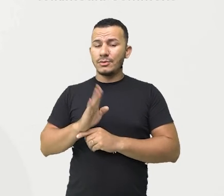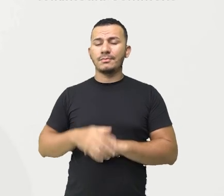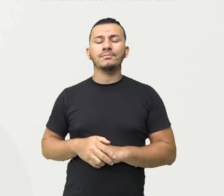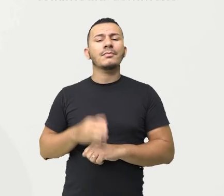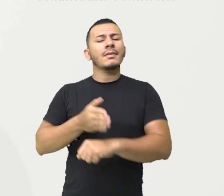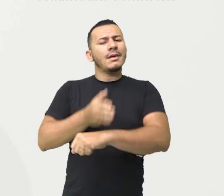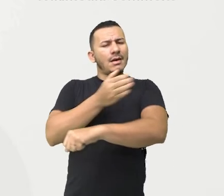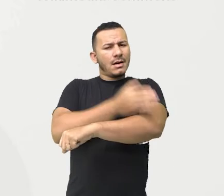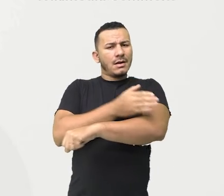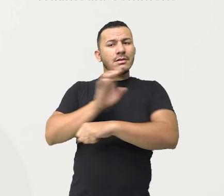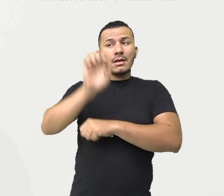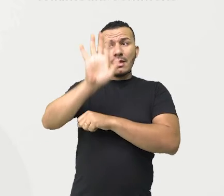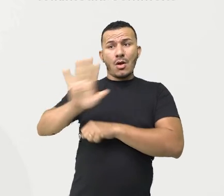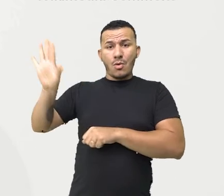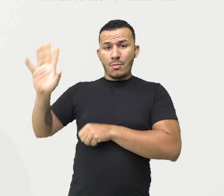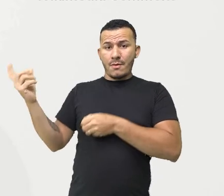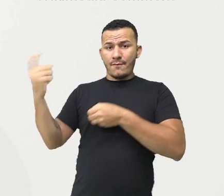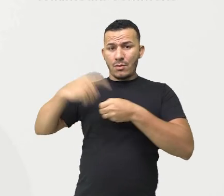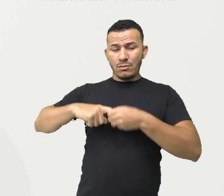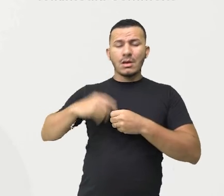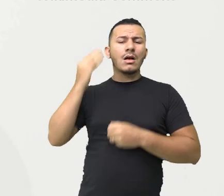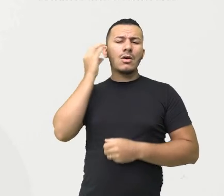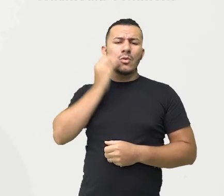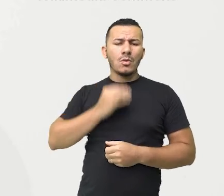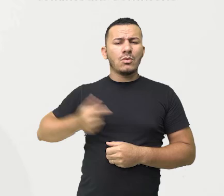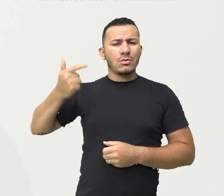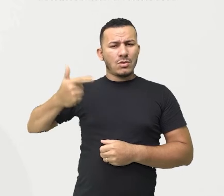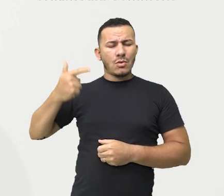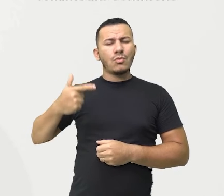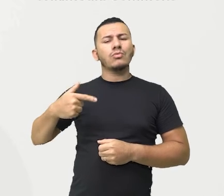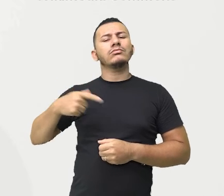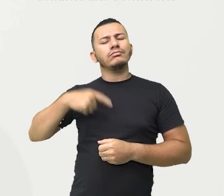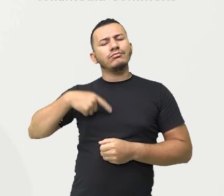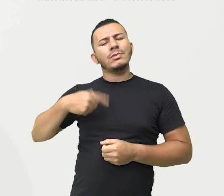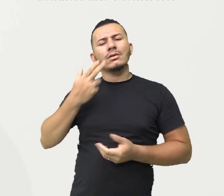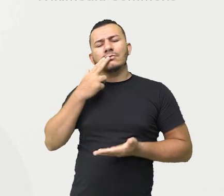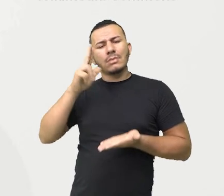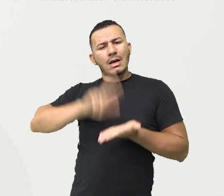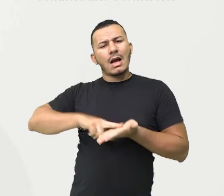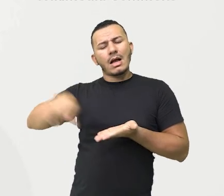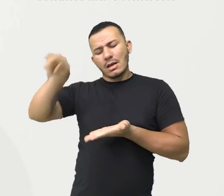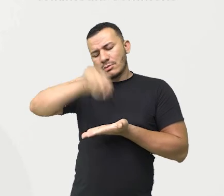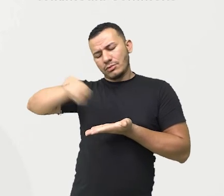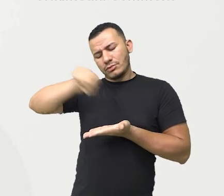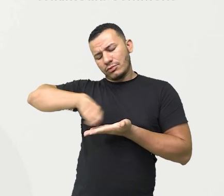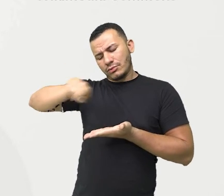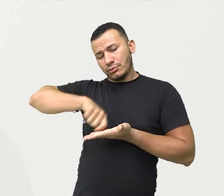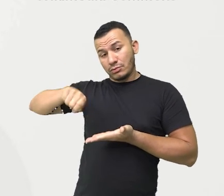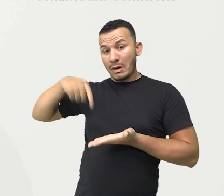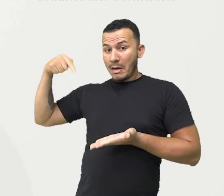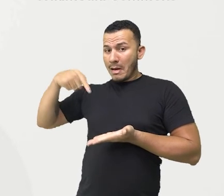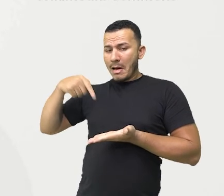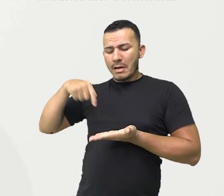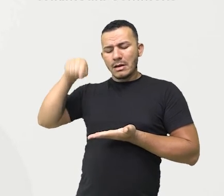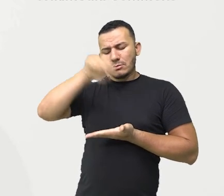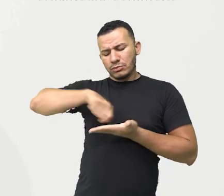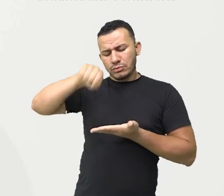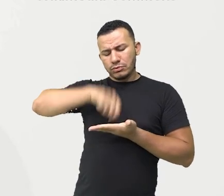de voltar à Europa, Dom Pedro II escreveu uma carta aos brasileiros na qual ele dizia: